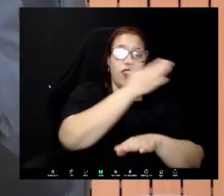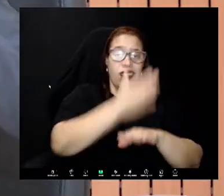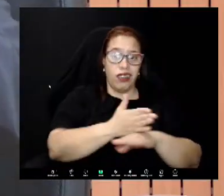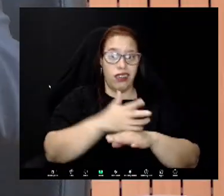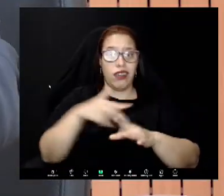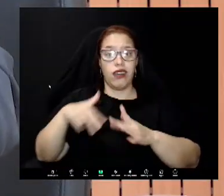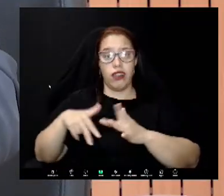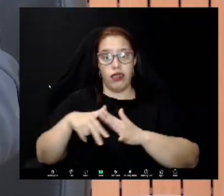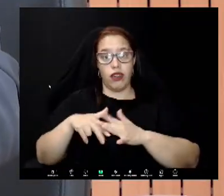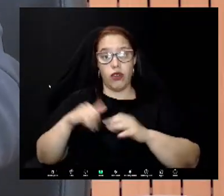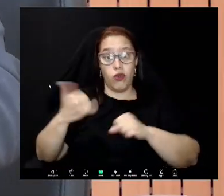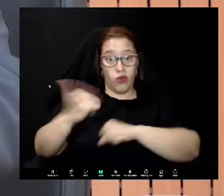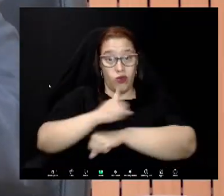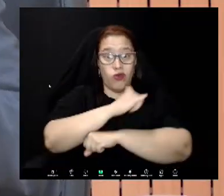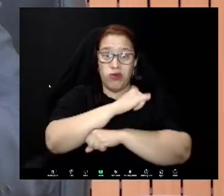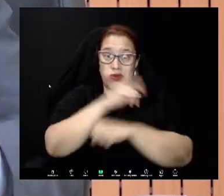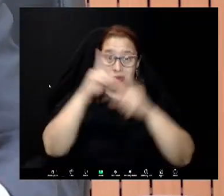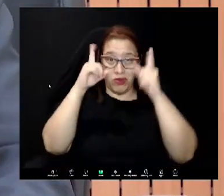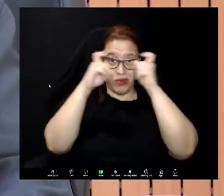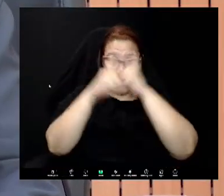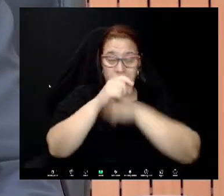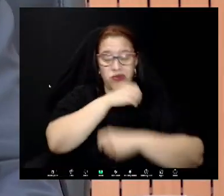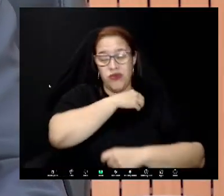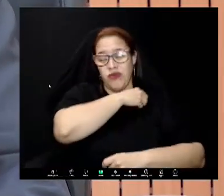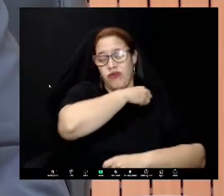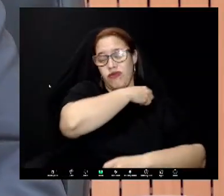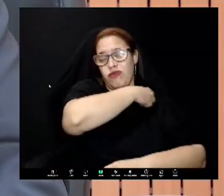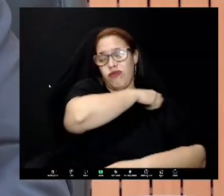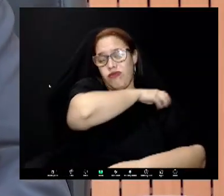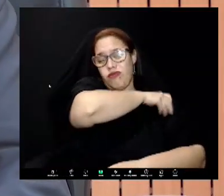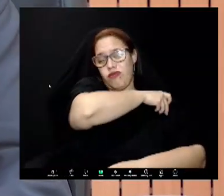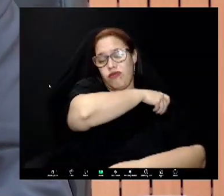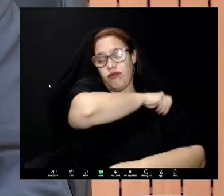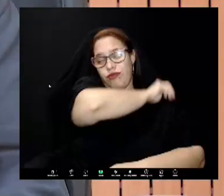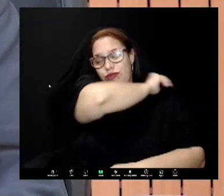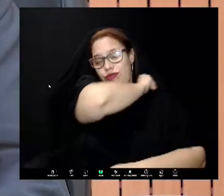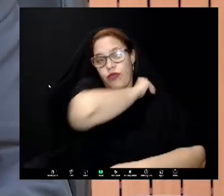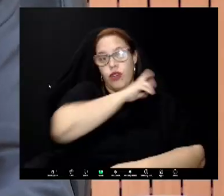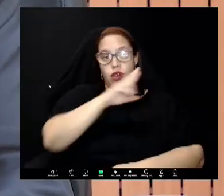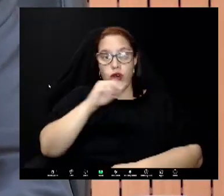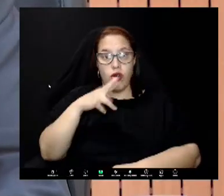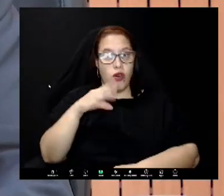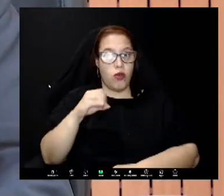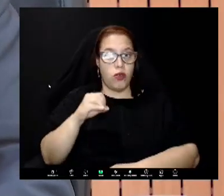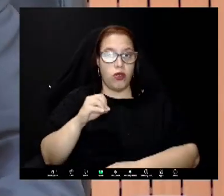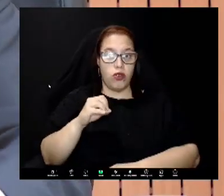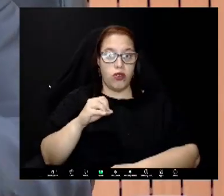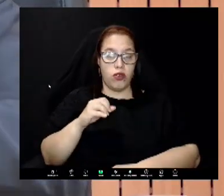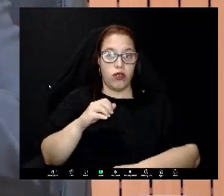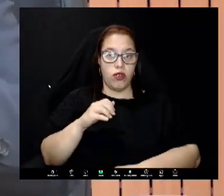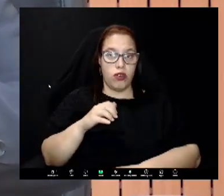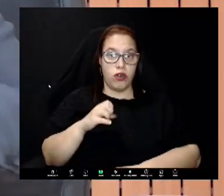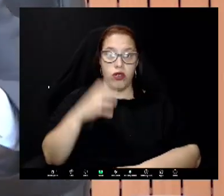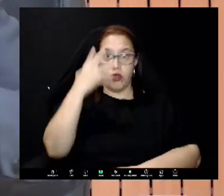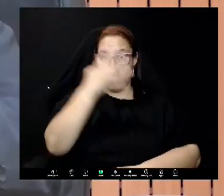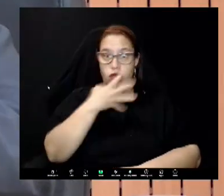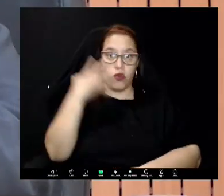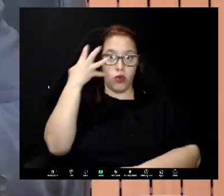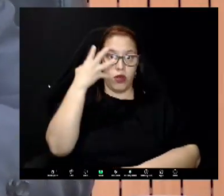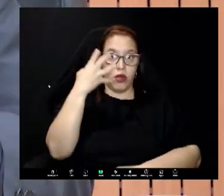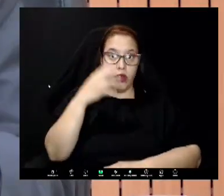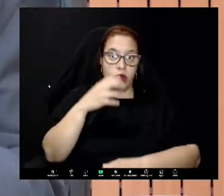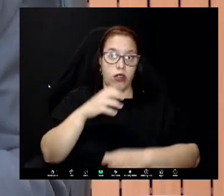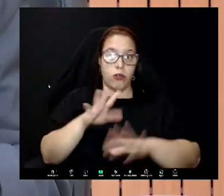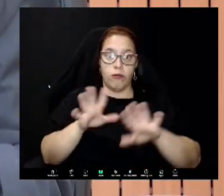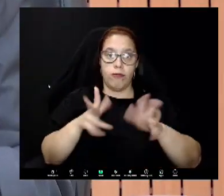obesidade que dificulta muito a cirurgia. O robô não cansa. O cirurgião pode sentar ali no console, a cirurgia durar 4 horas, que ela mantém a mesma